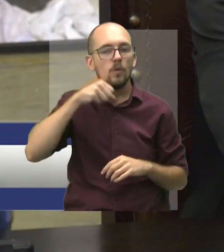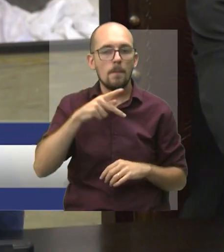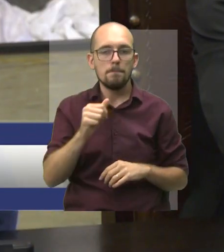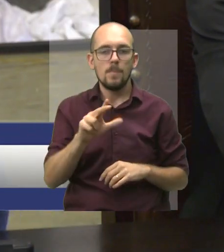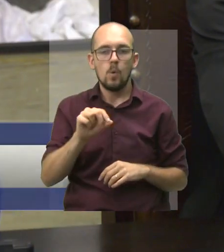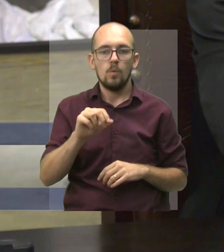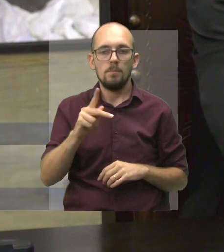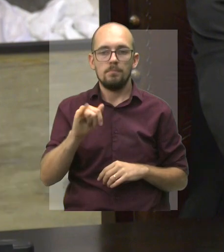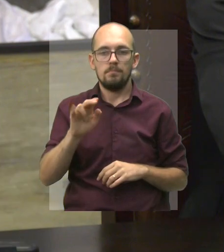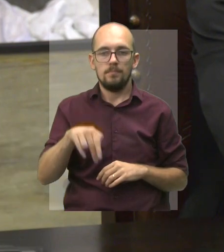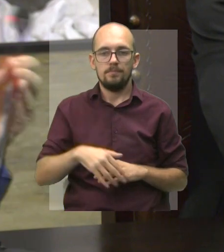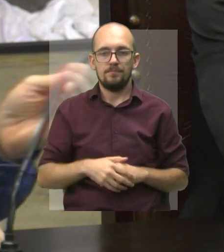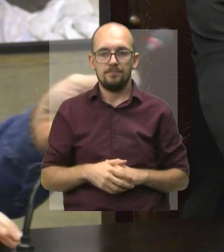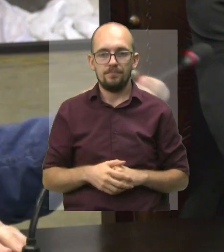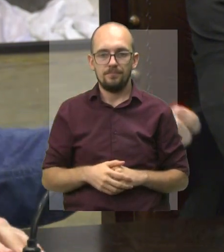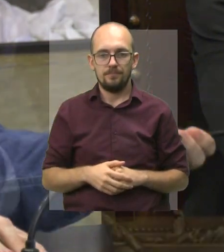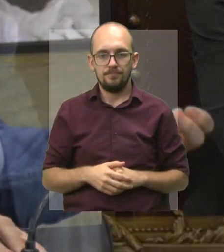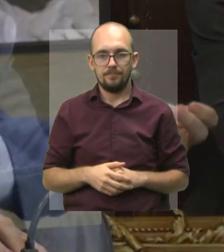por favor.